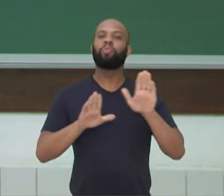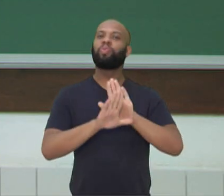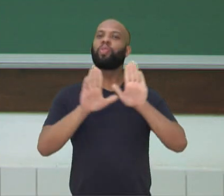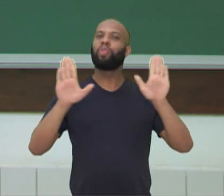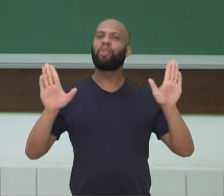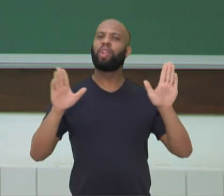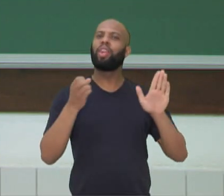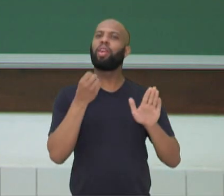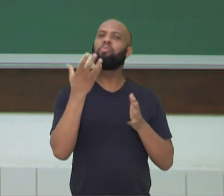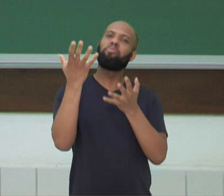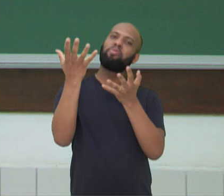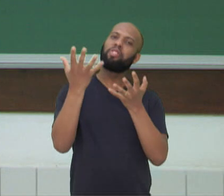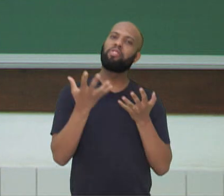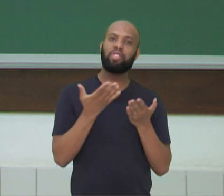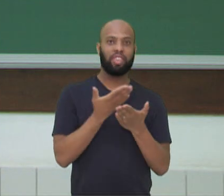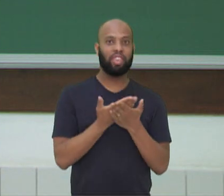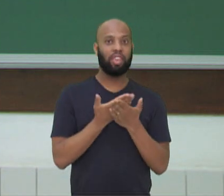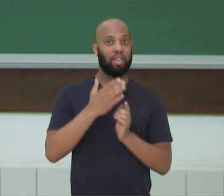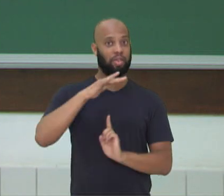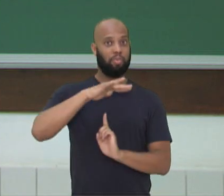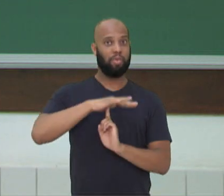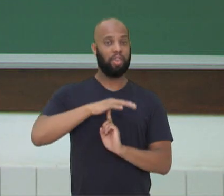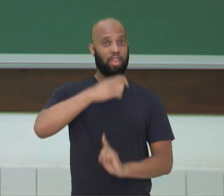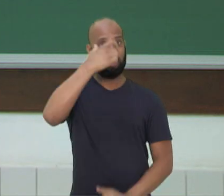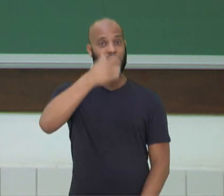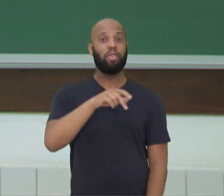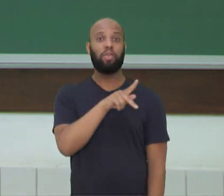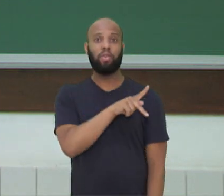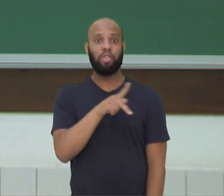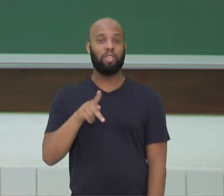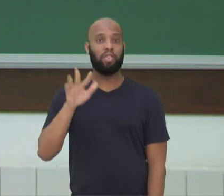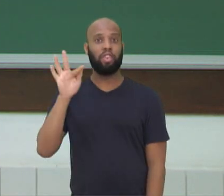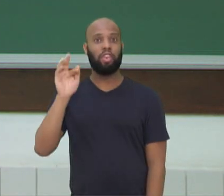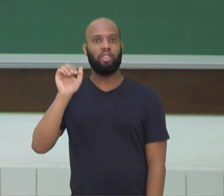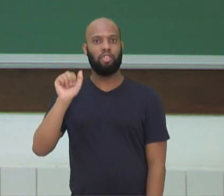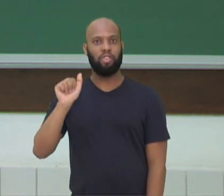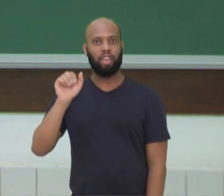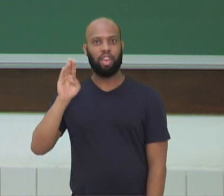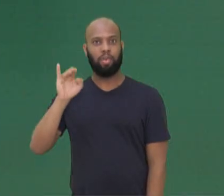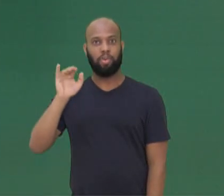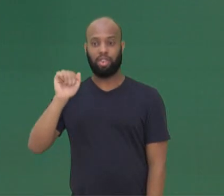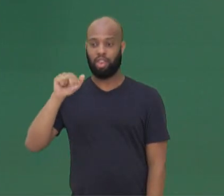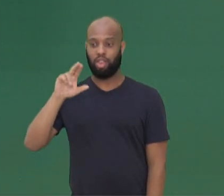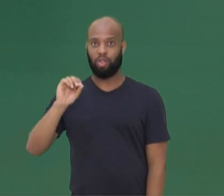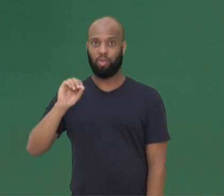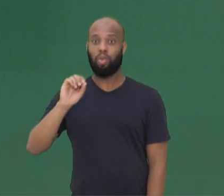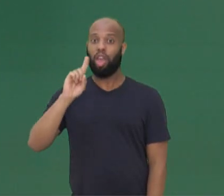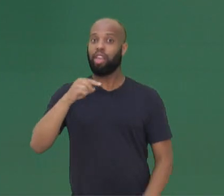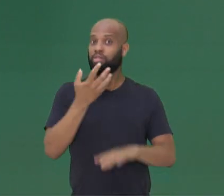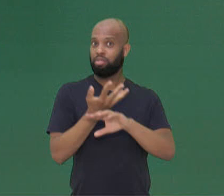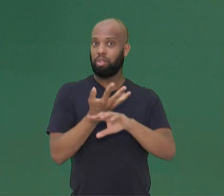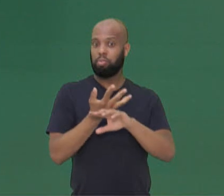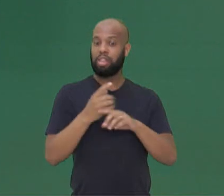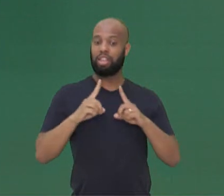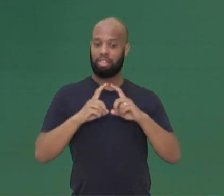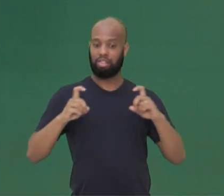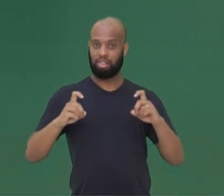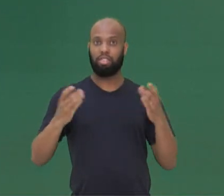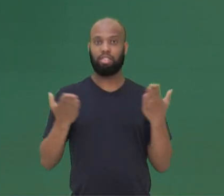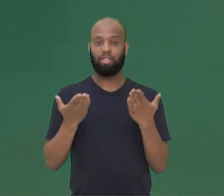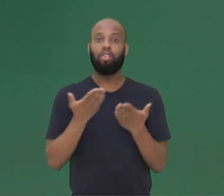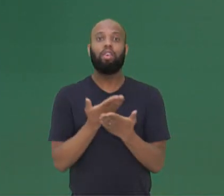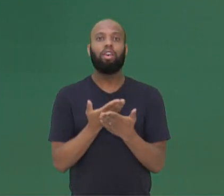Olá, sejam bem-vindos à aula Paraná. Eu sou o professor Fabiano, sou professor de ciências e vamos para a nossa aula